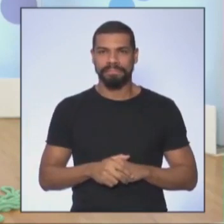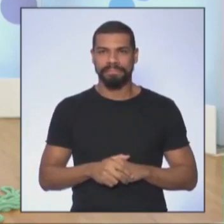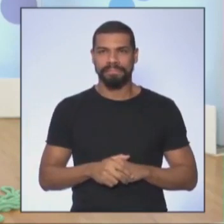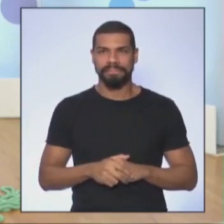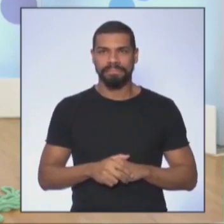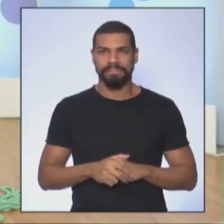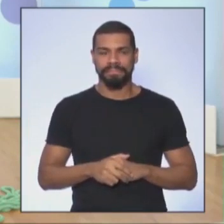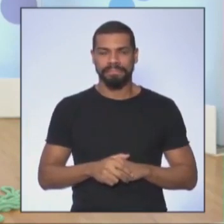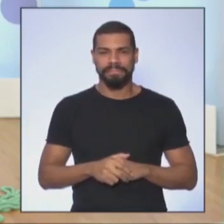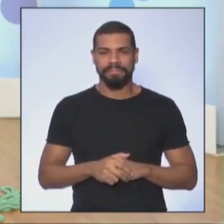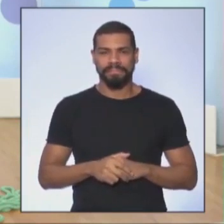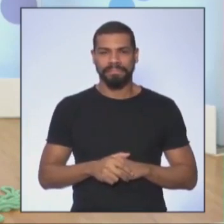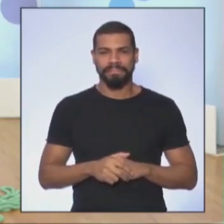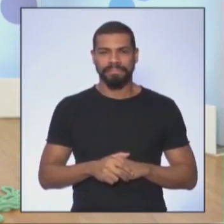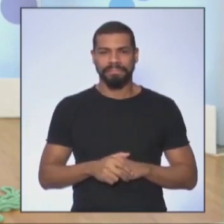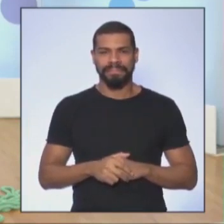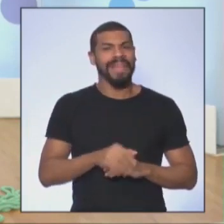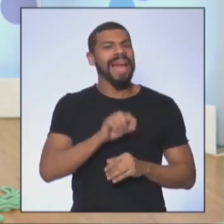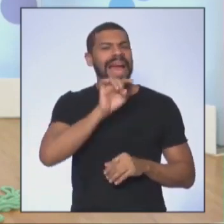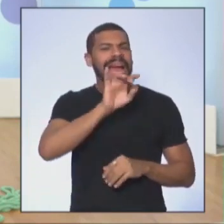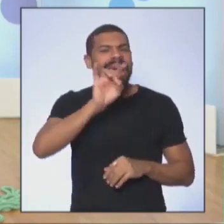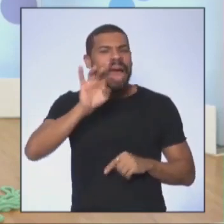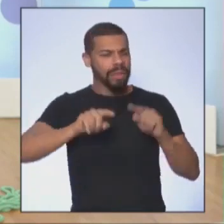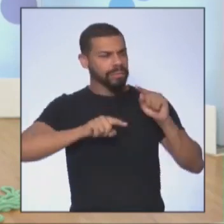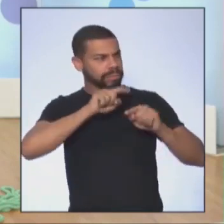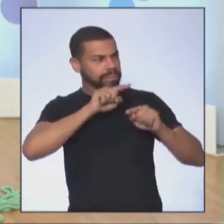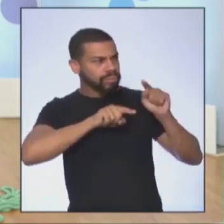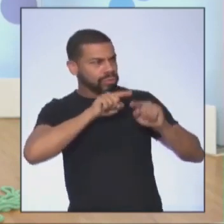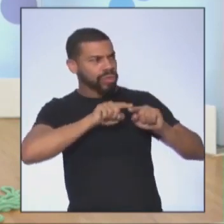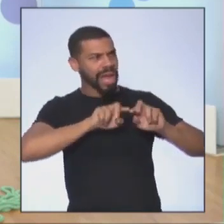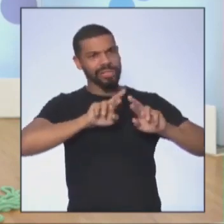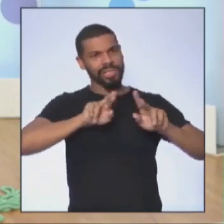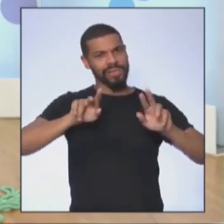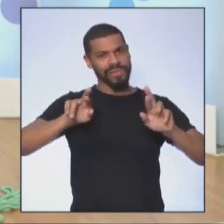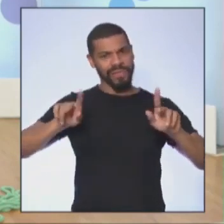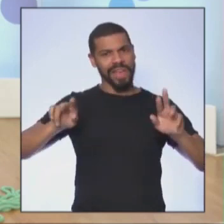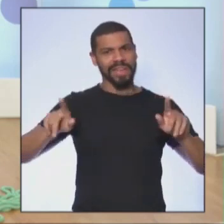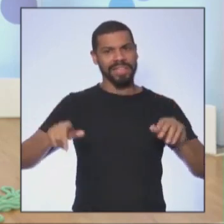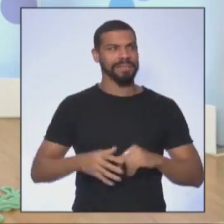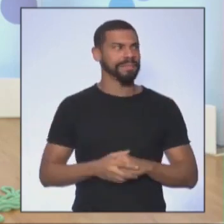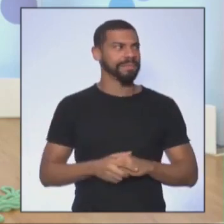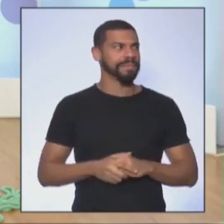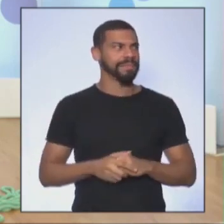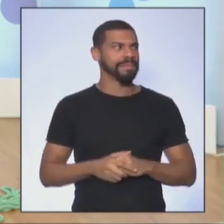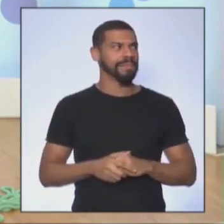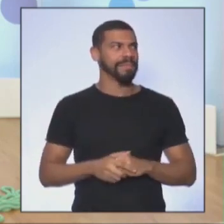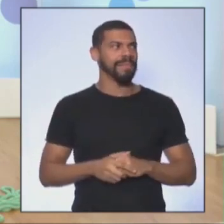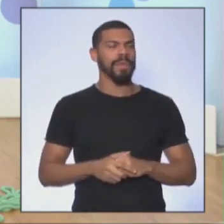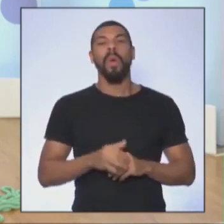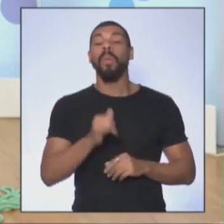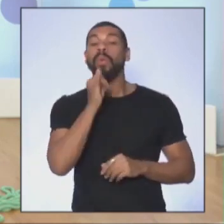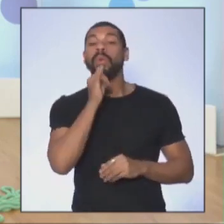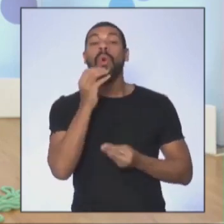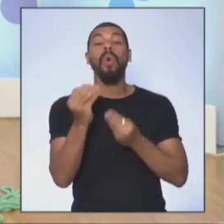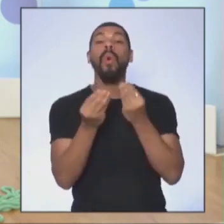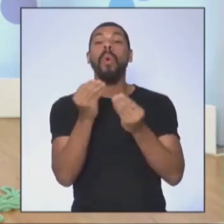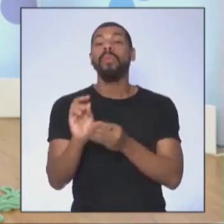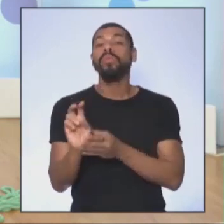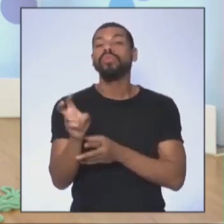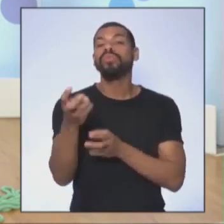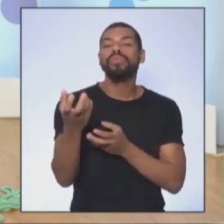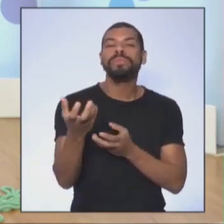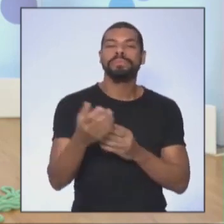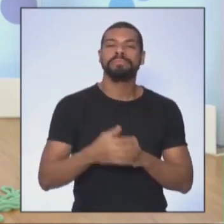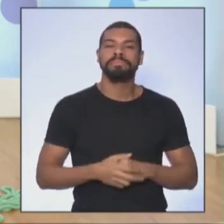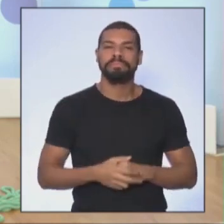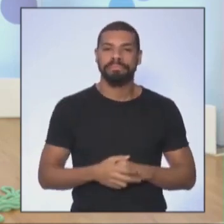é diferente. Então, para cada taça, para cada objeto, vai ter uma frequência específica. Uma forma de descobrir é você ouvindo o